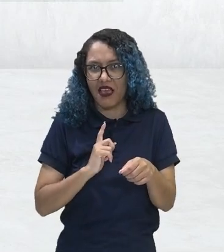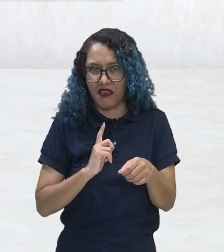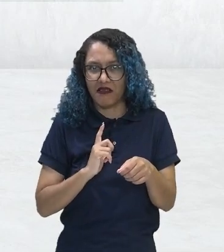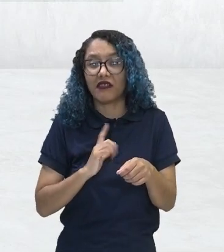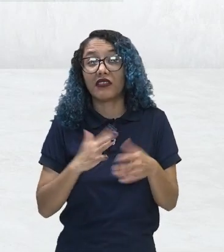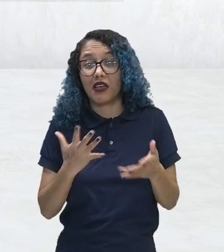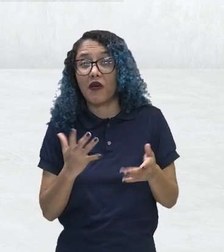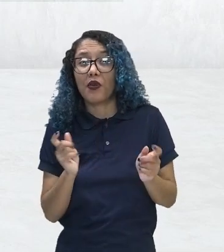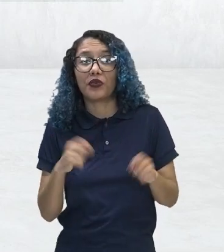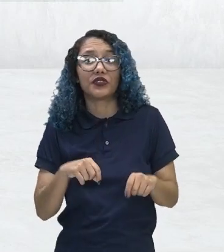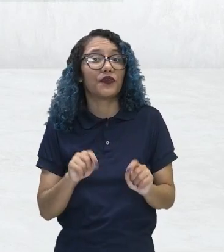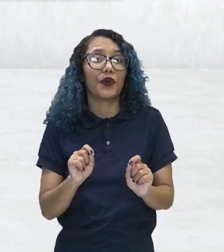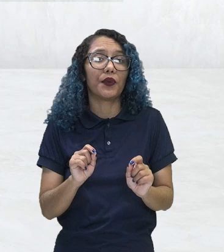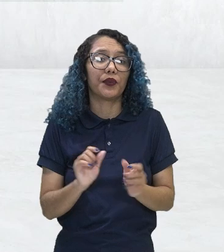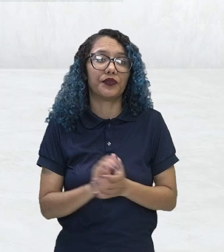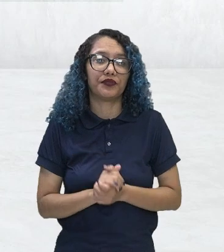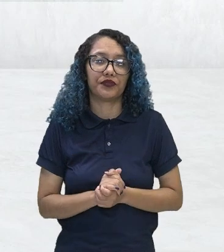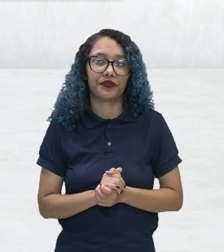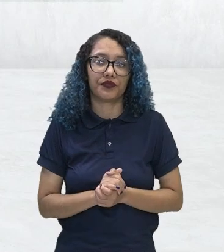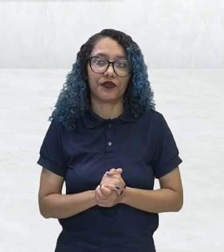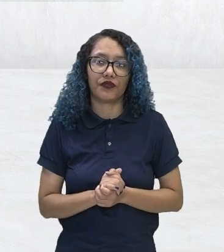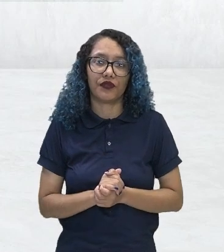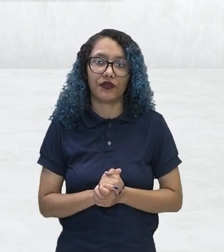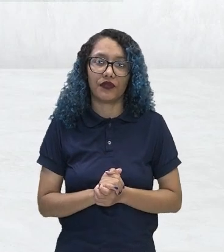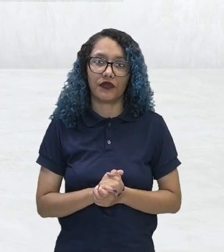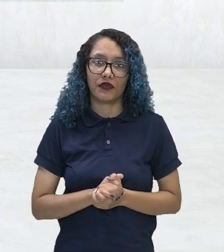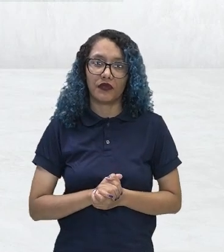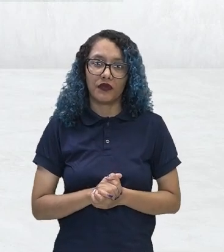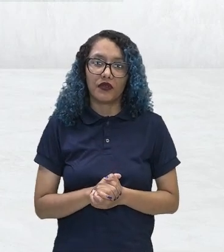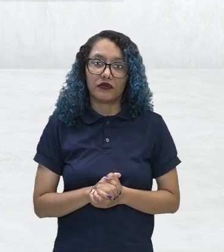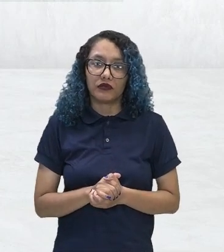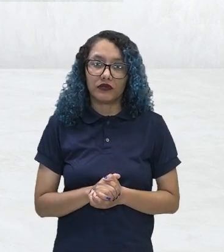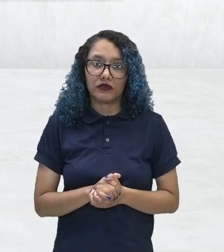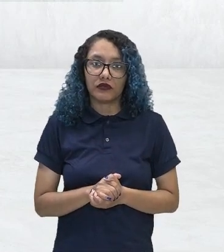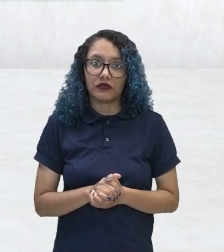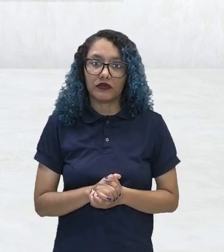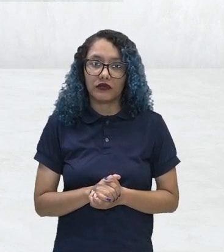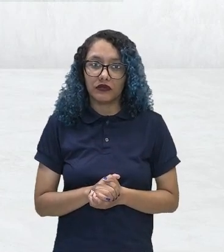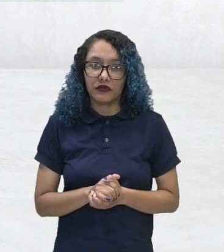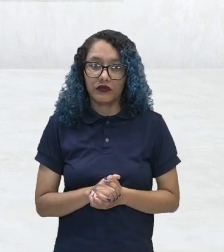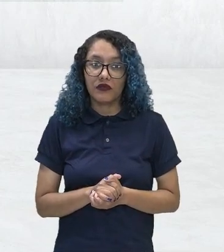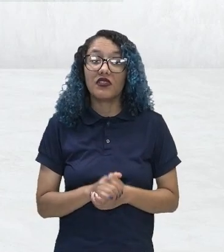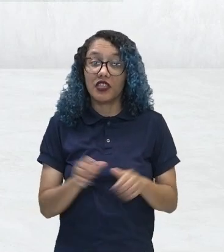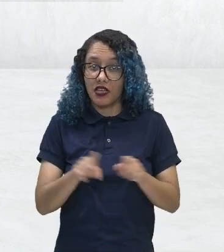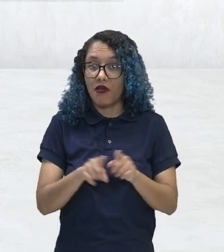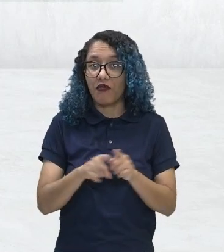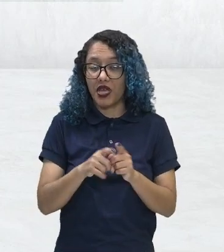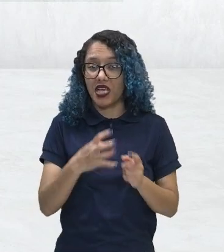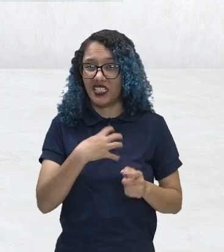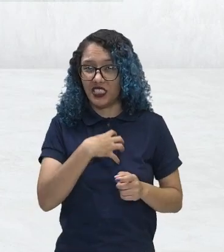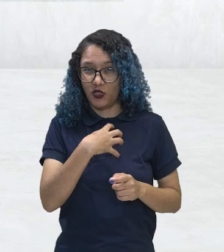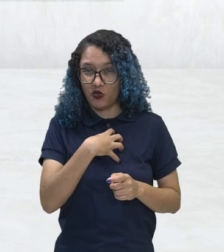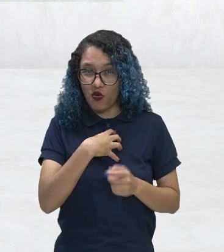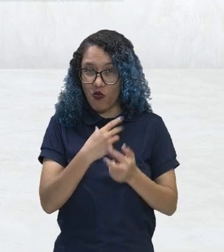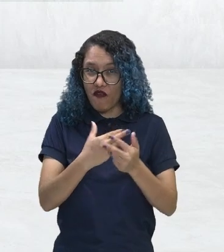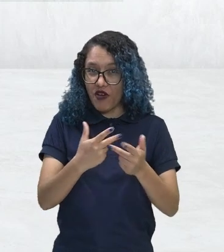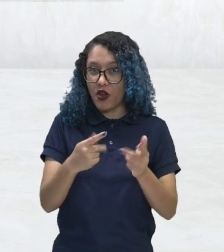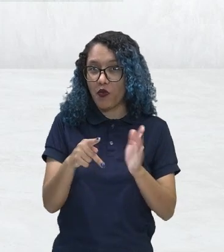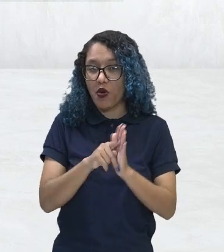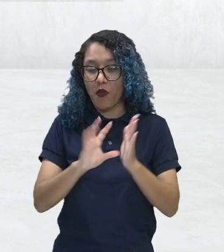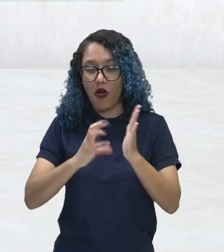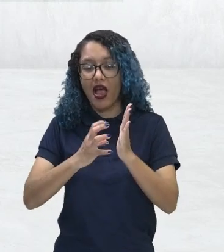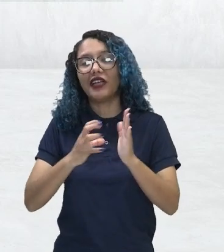isso faz com que os sintomas, né, da AIDS se